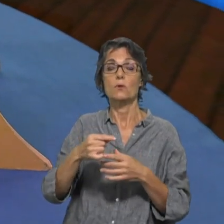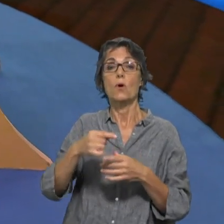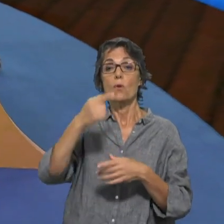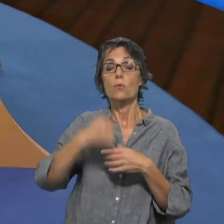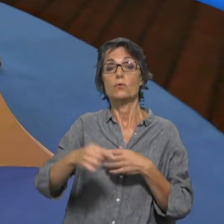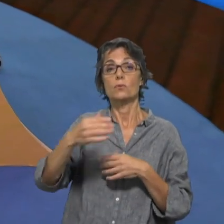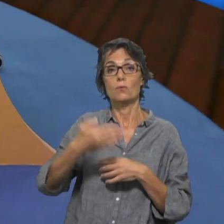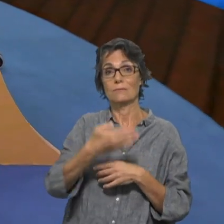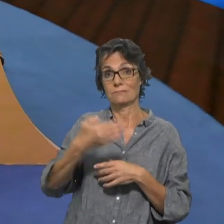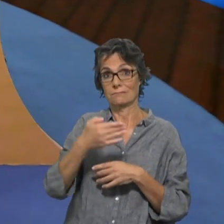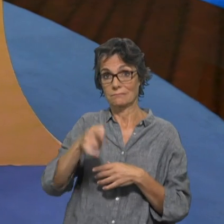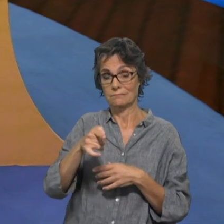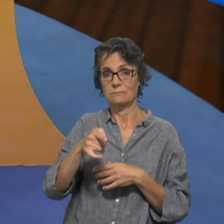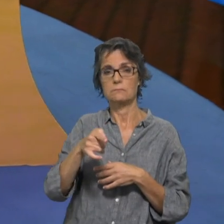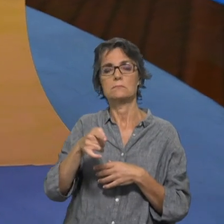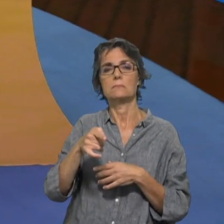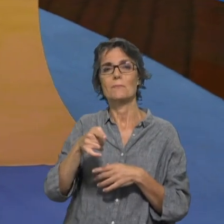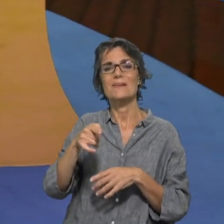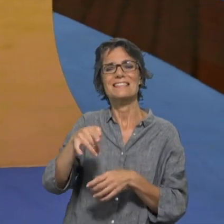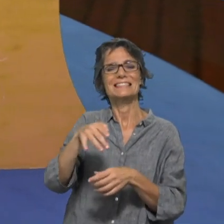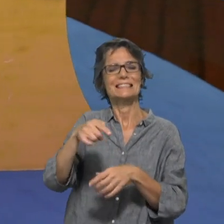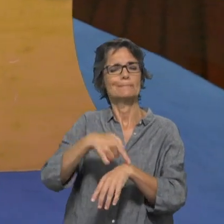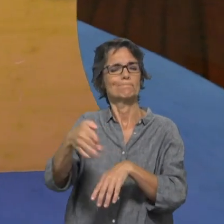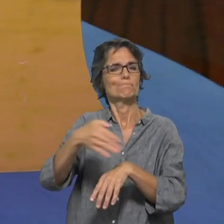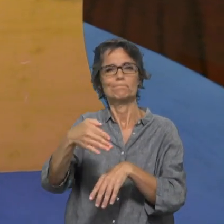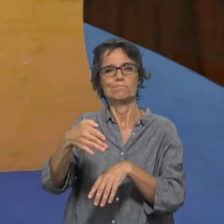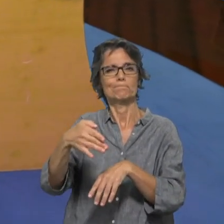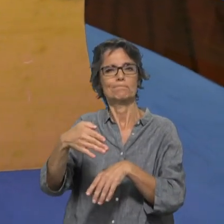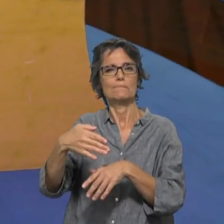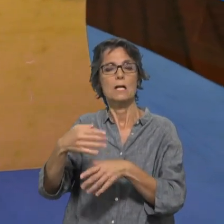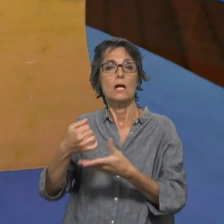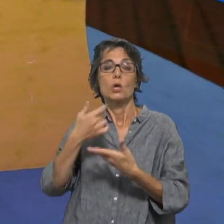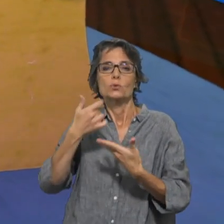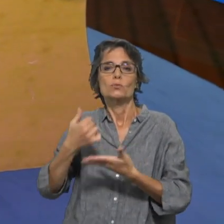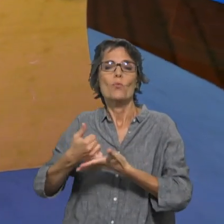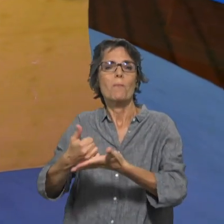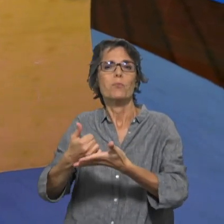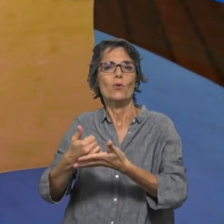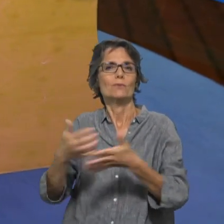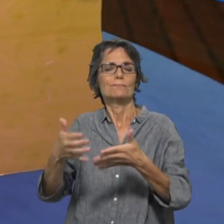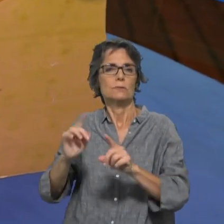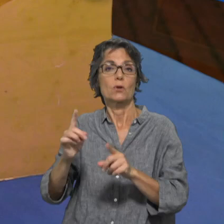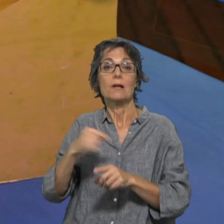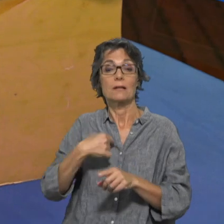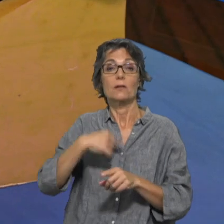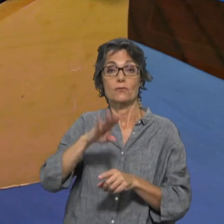Nessa altura, enfim, já não tinha todo o apoio e acabou por ter de resignar, mas eu estive na Indonésia nessa